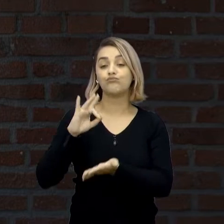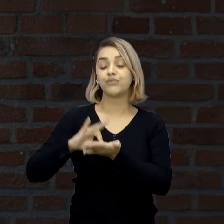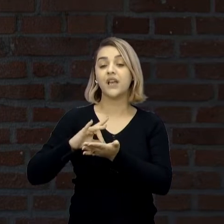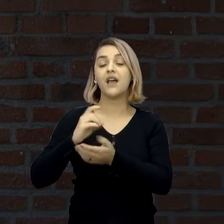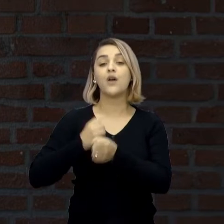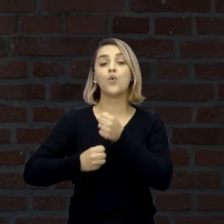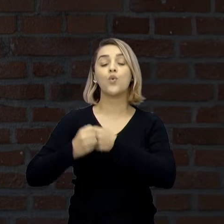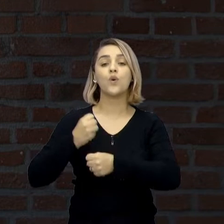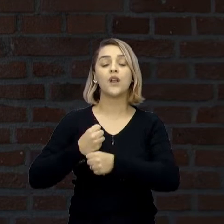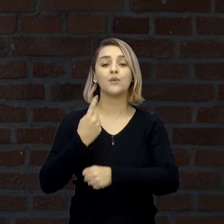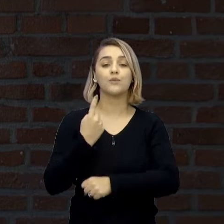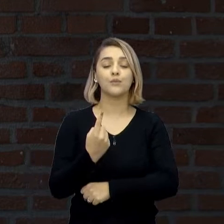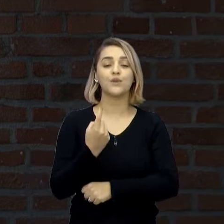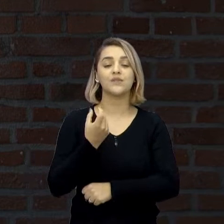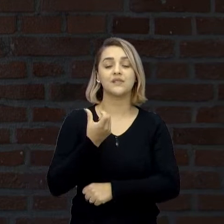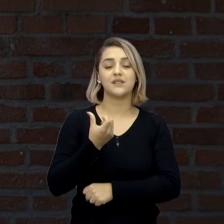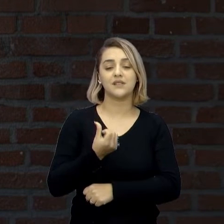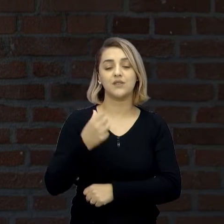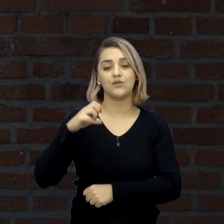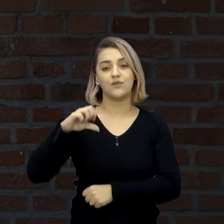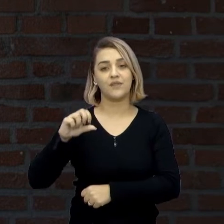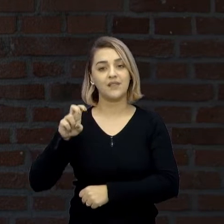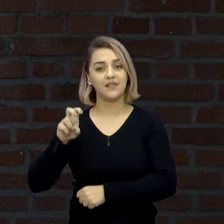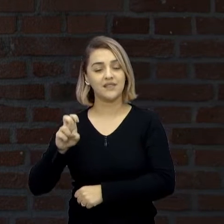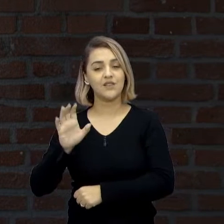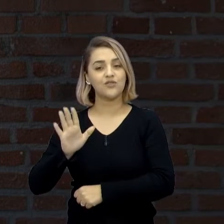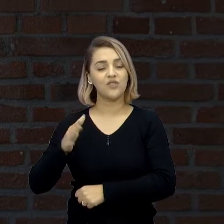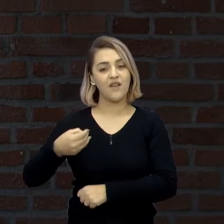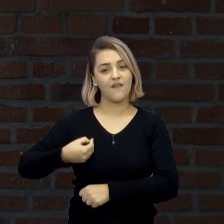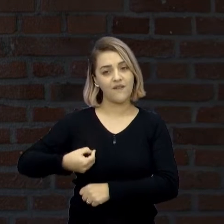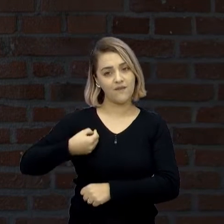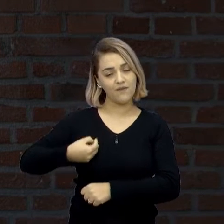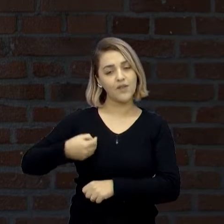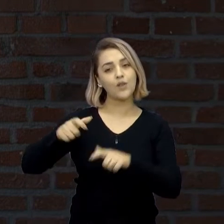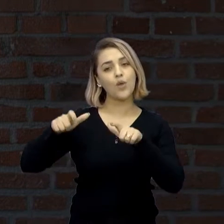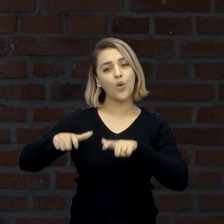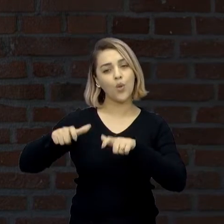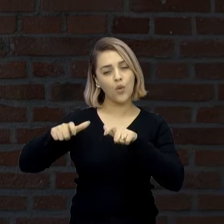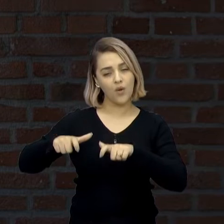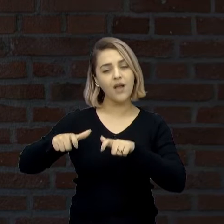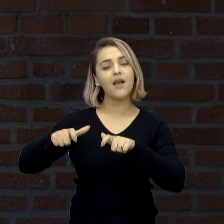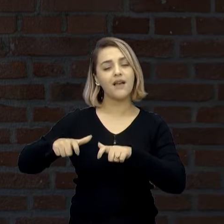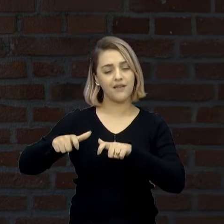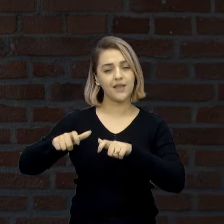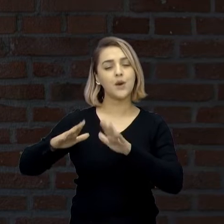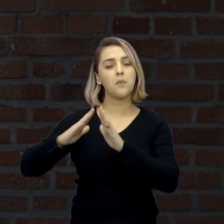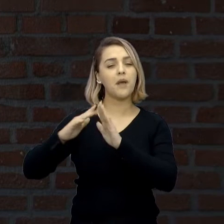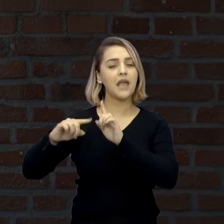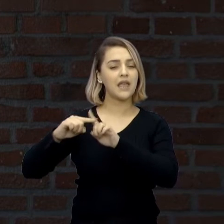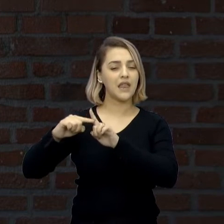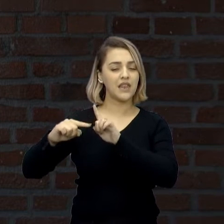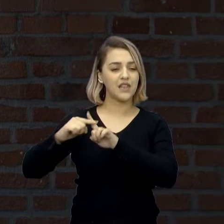1695, apesar de existir uma igreja jesuíta no local desde meados aí de